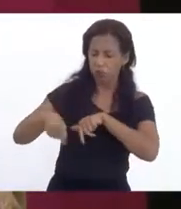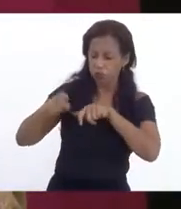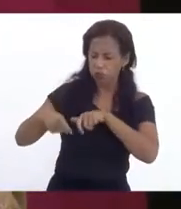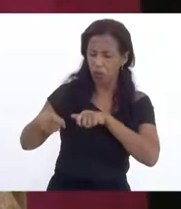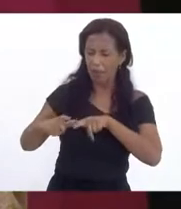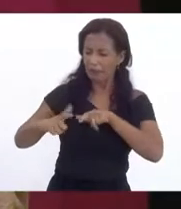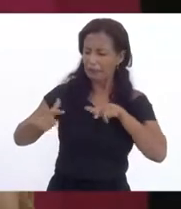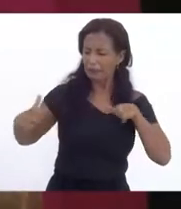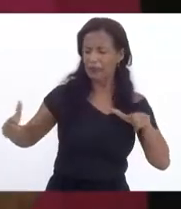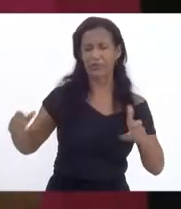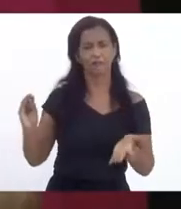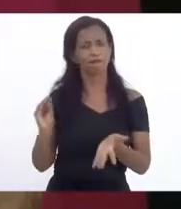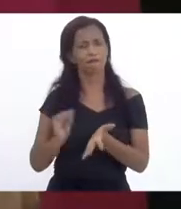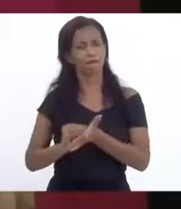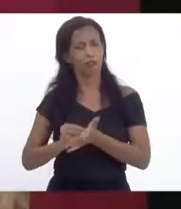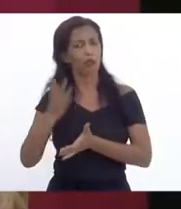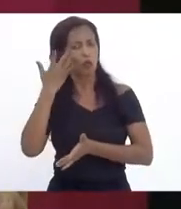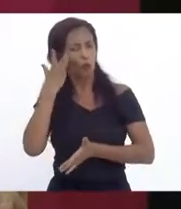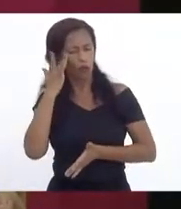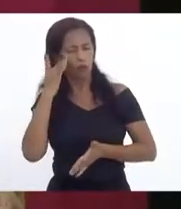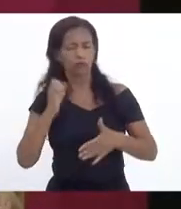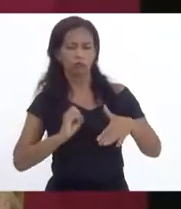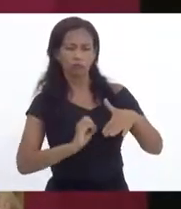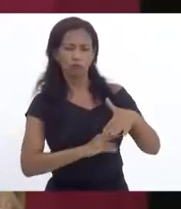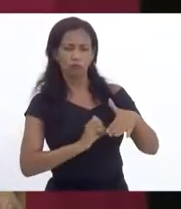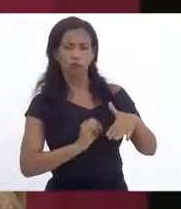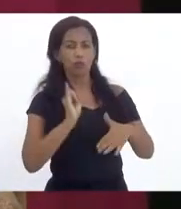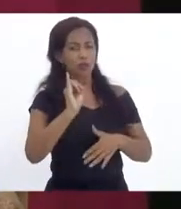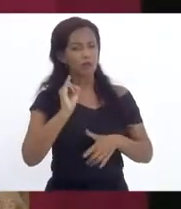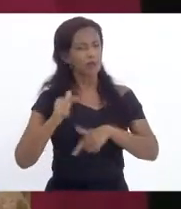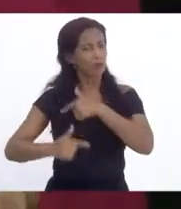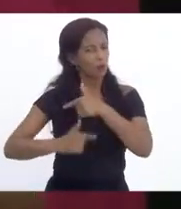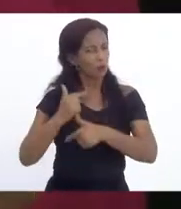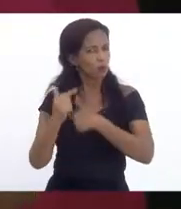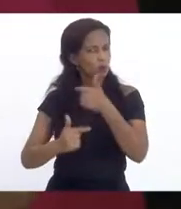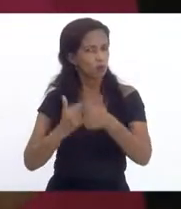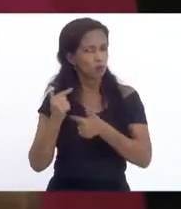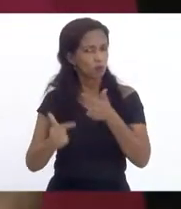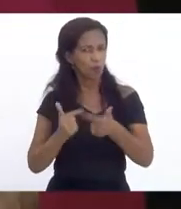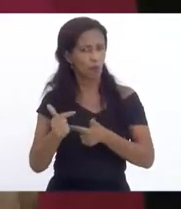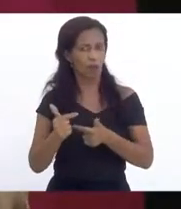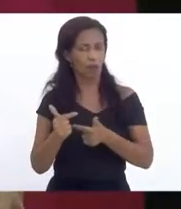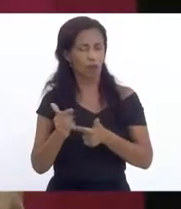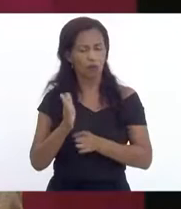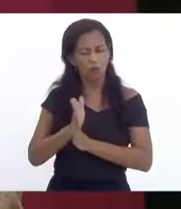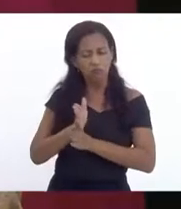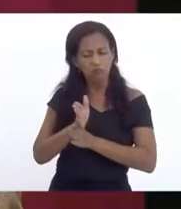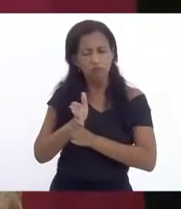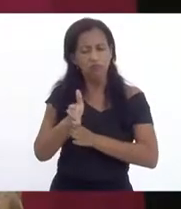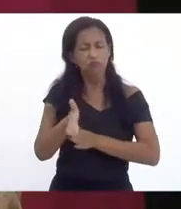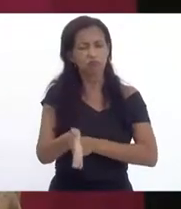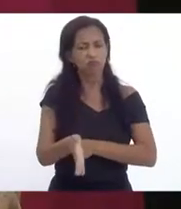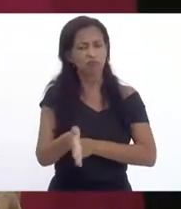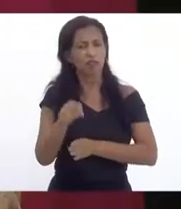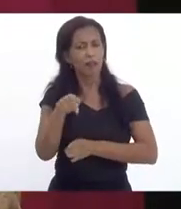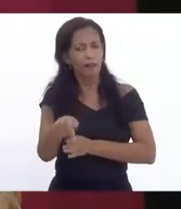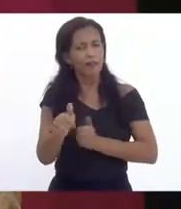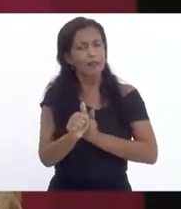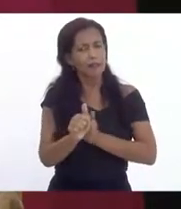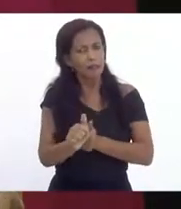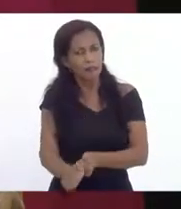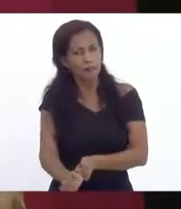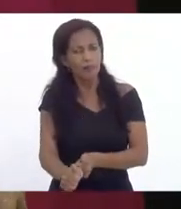crescer mais. Eu acho que esse fundo, se ele fizer um trabalho direcionado a esse